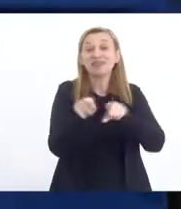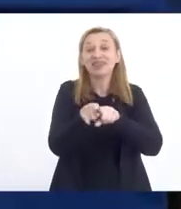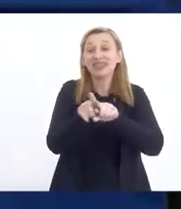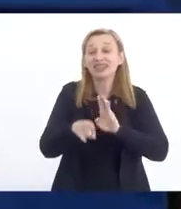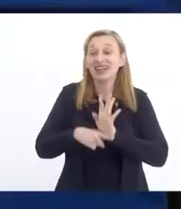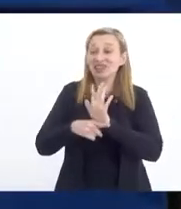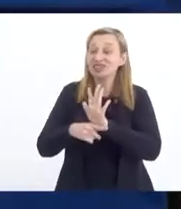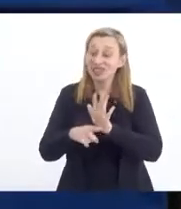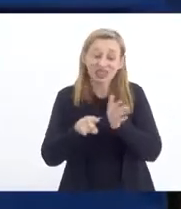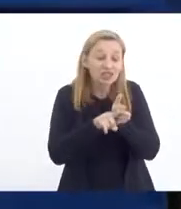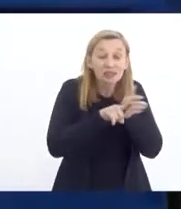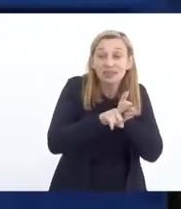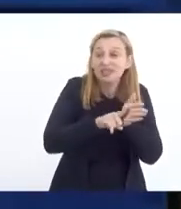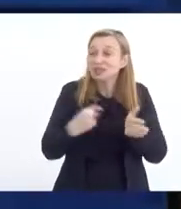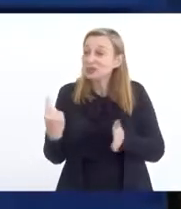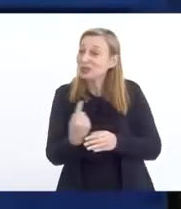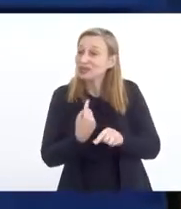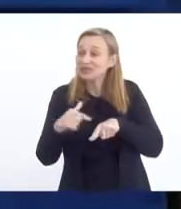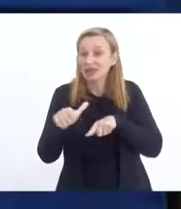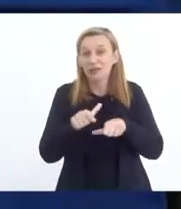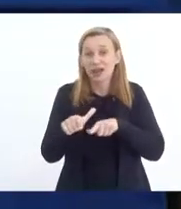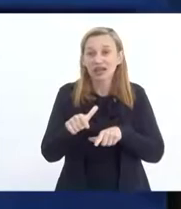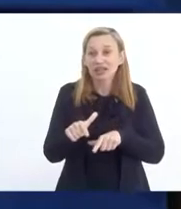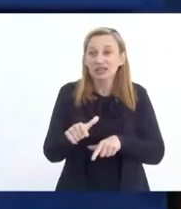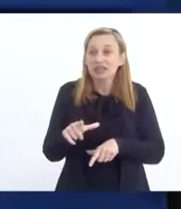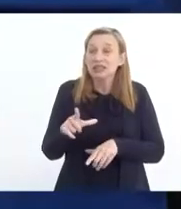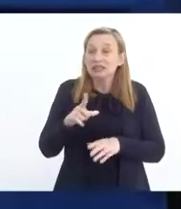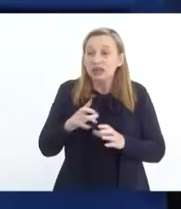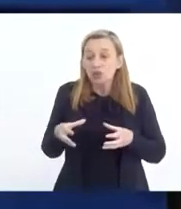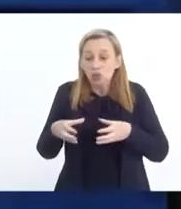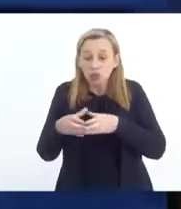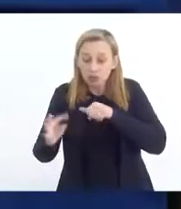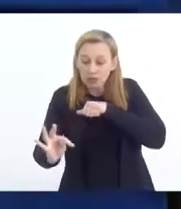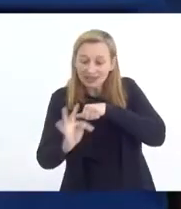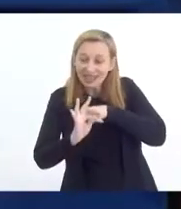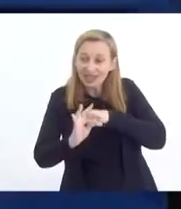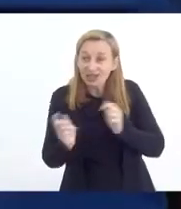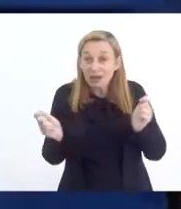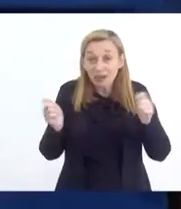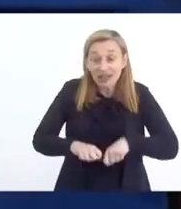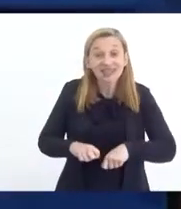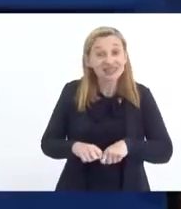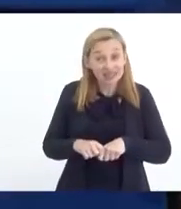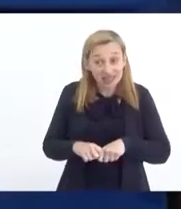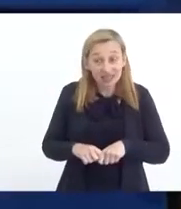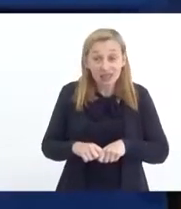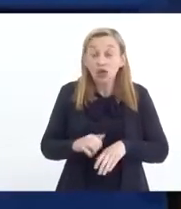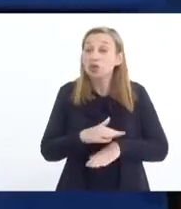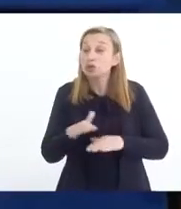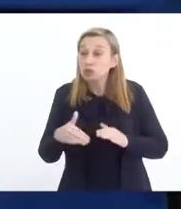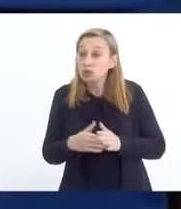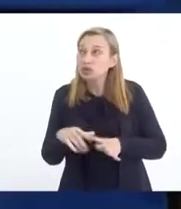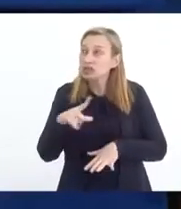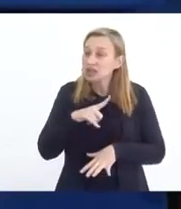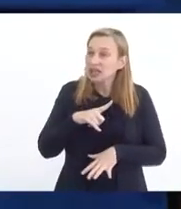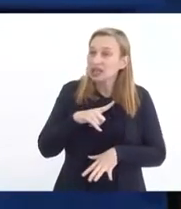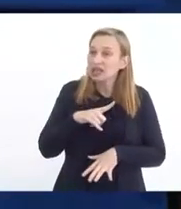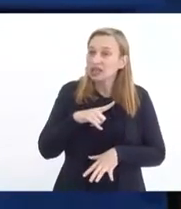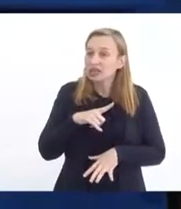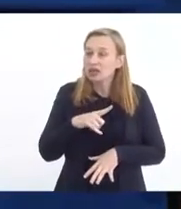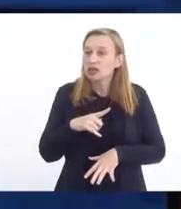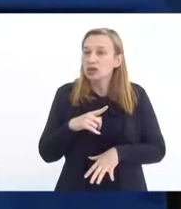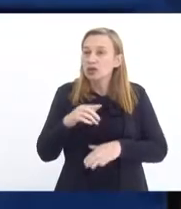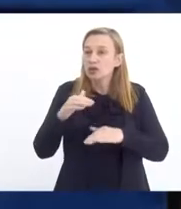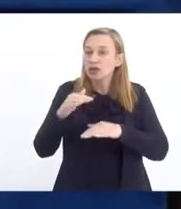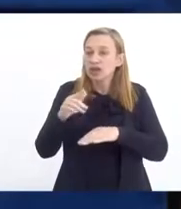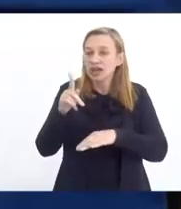nossas pesquisas, o nosso trabalho. Nós somos um corpo técnico capacitado, todo corpo técnico nosso tem pelo menos um nível de graduação